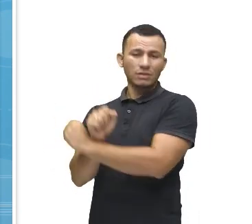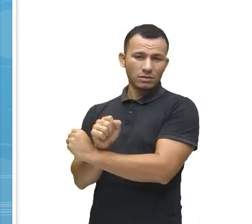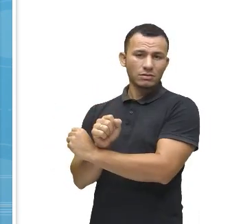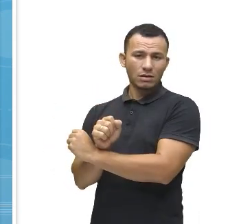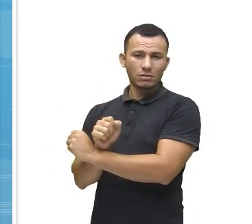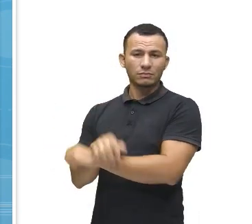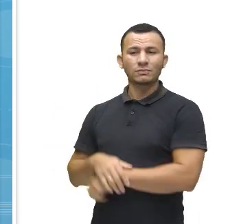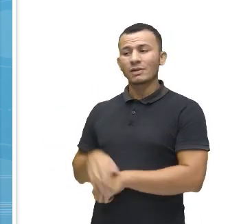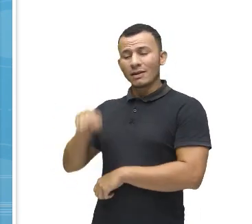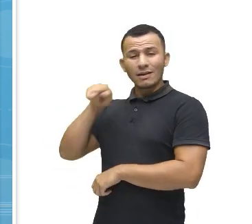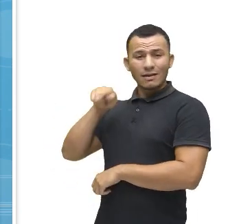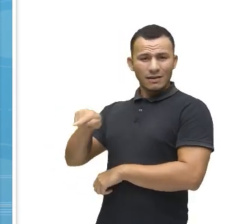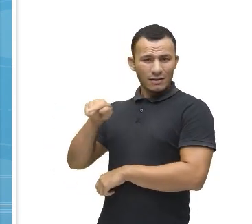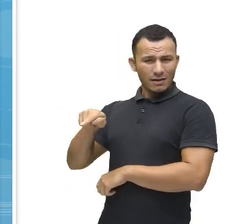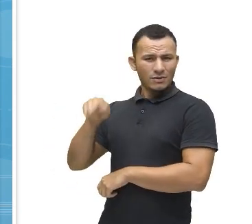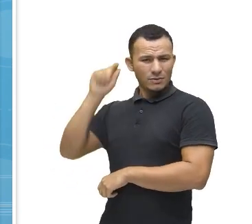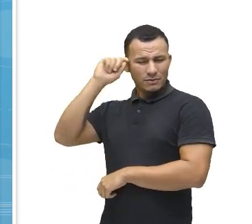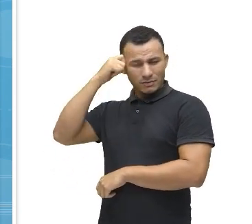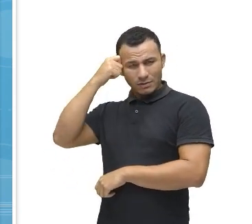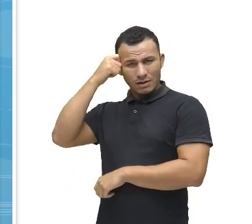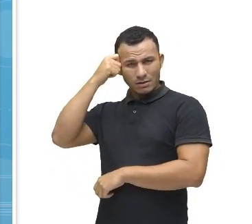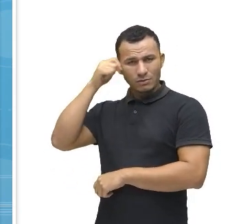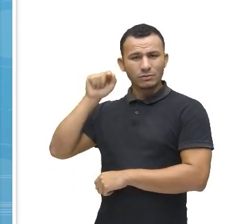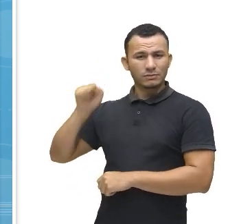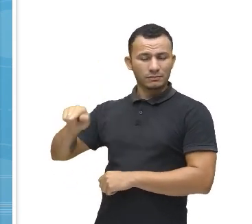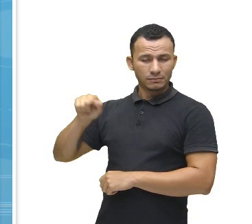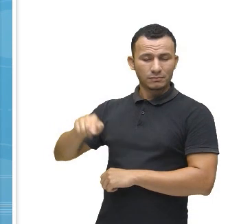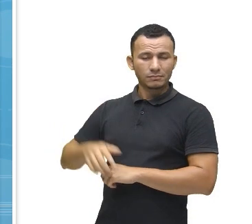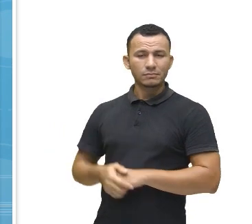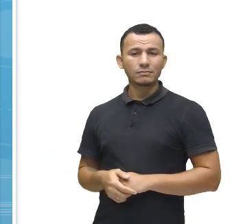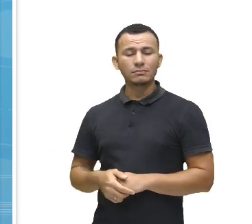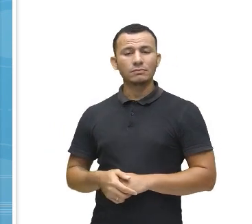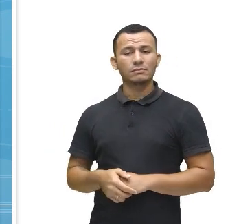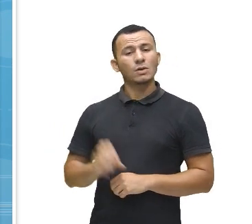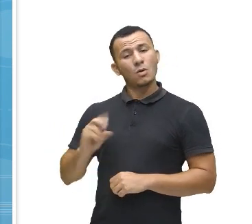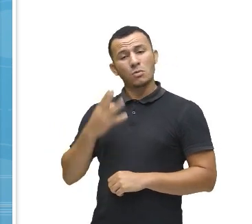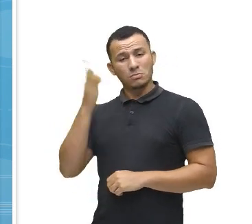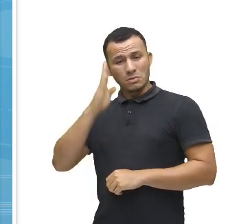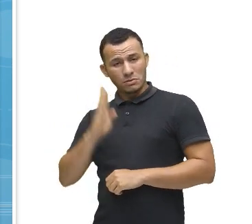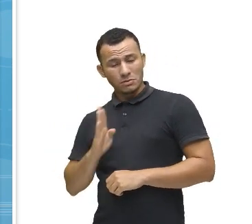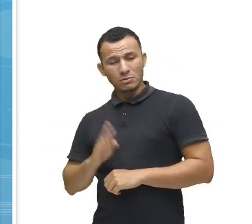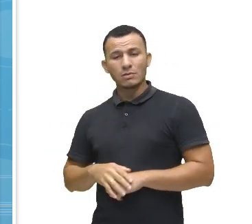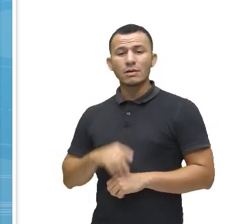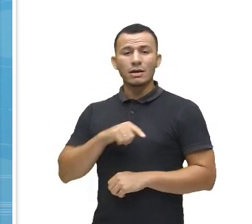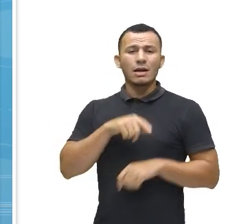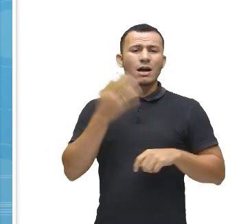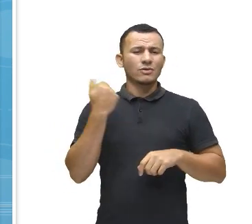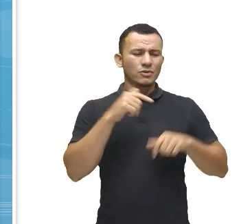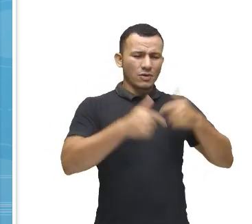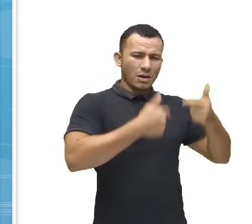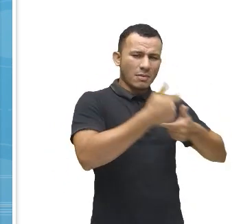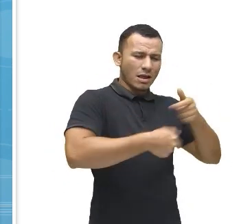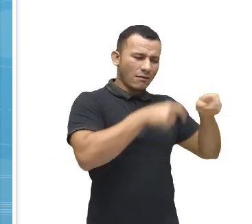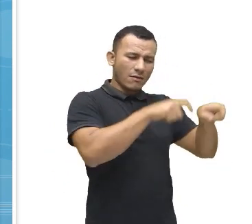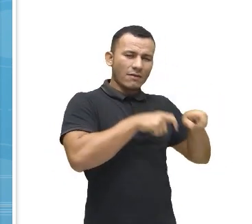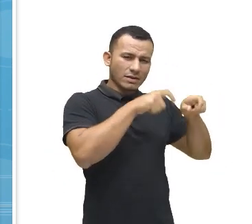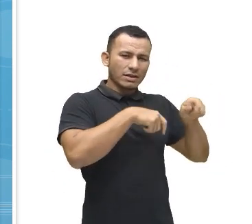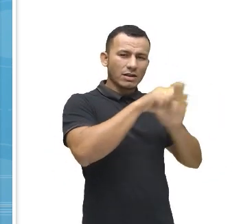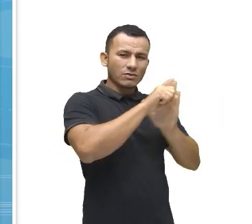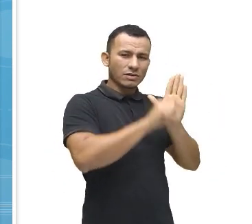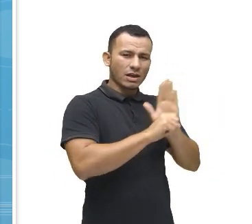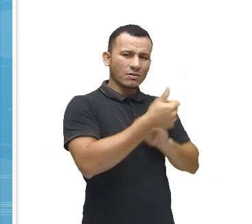Os escravizados africanos, ou brasileiros, muitas vezes fugiam da fazenda entre o século XVI